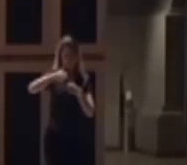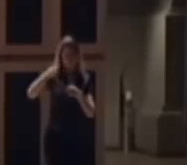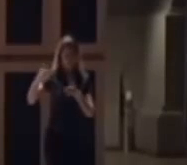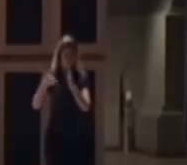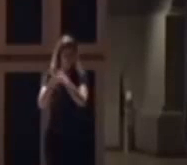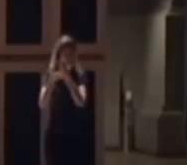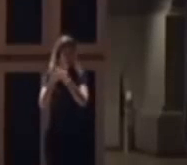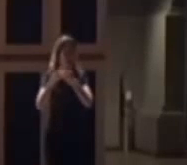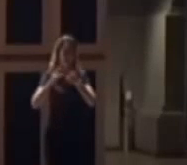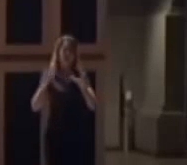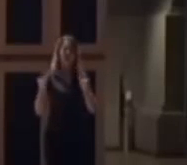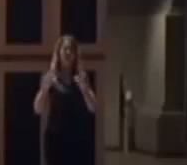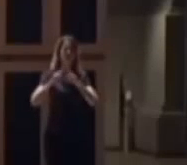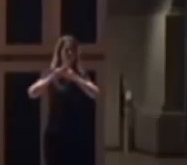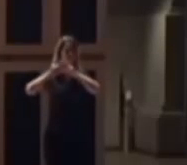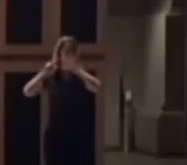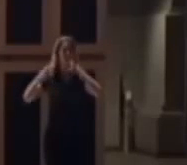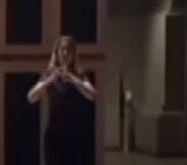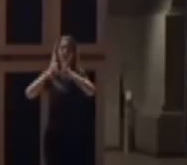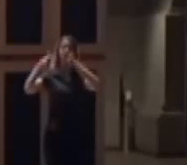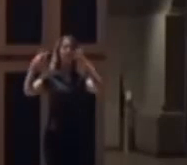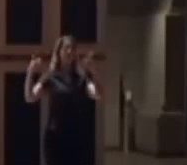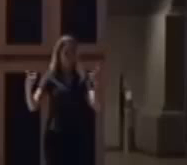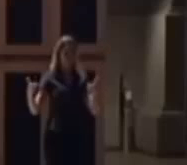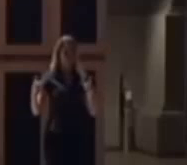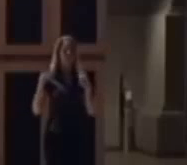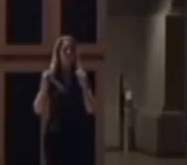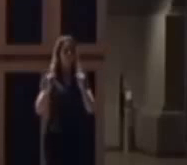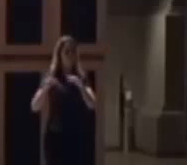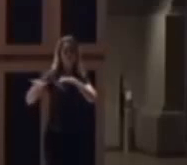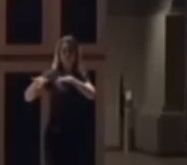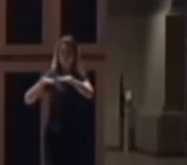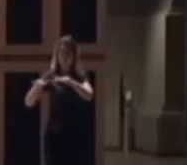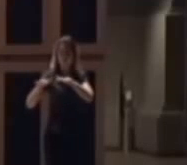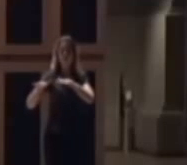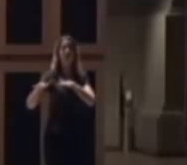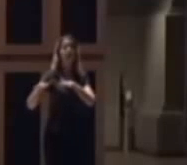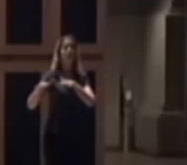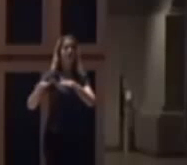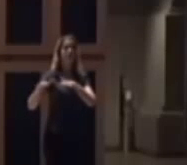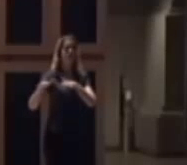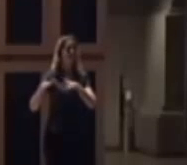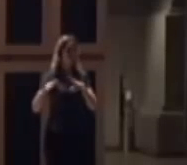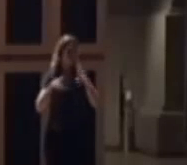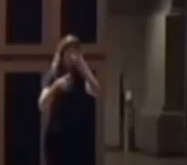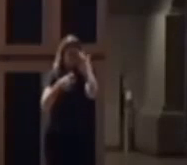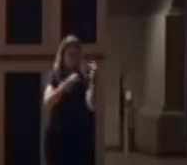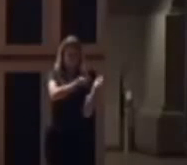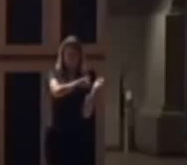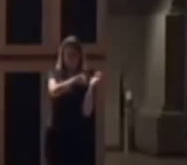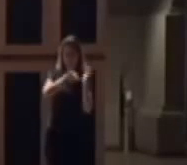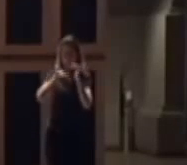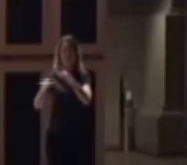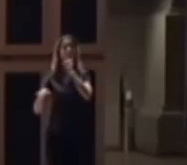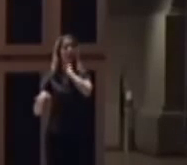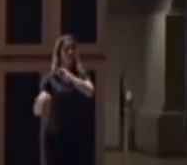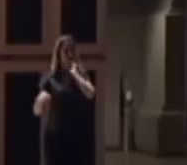bastante diverso e que também mobiliza hoje um público grande em Minas